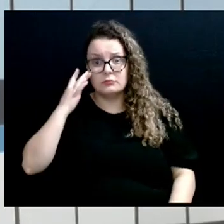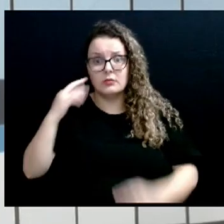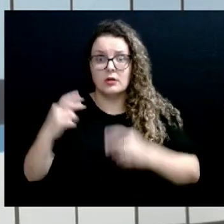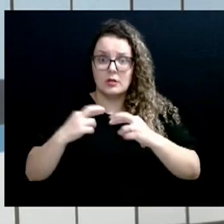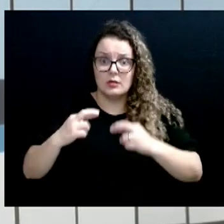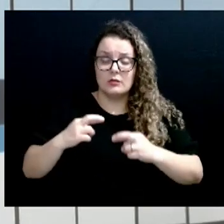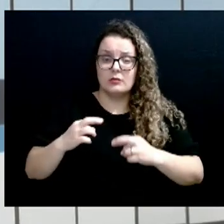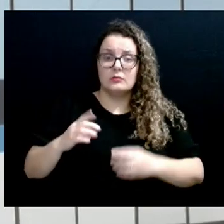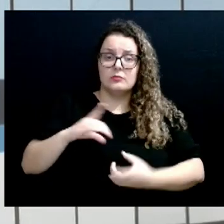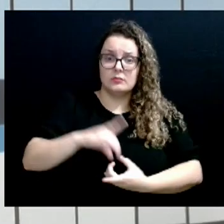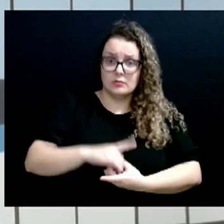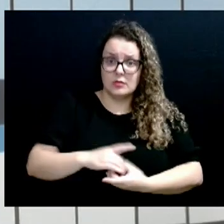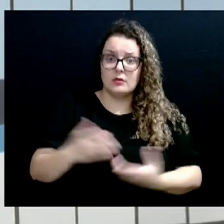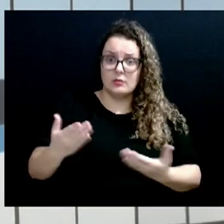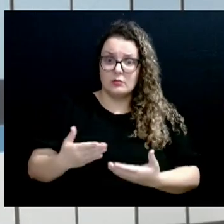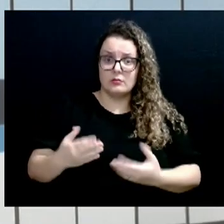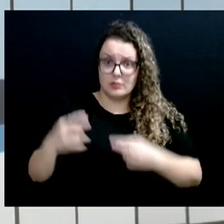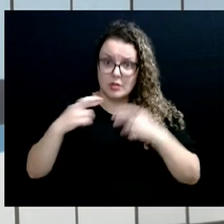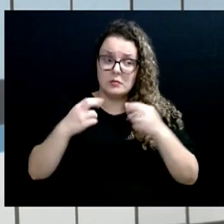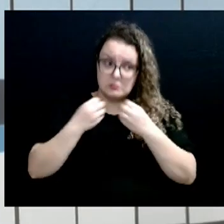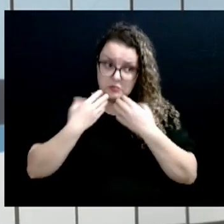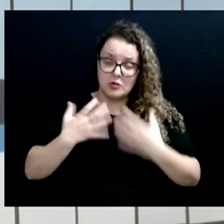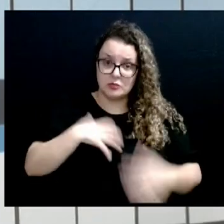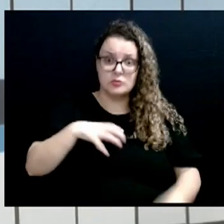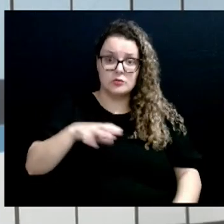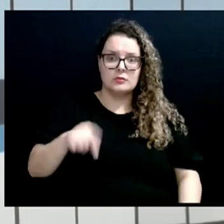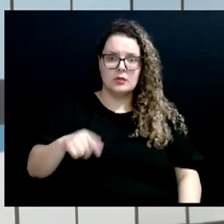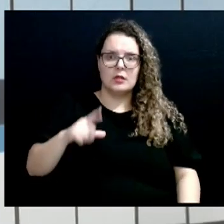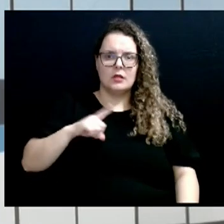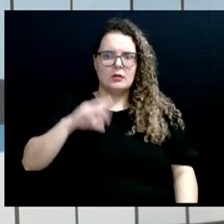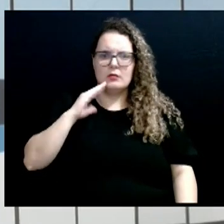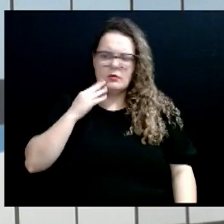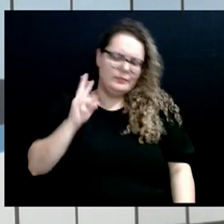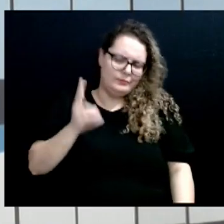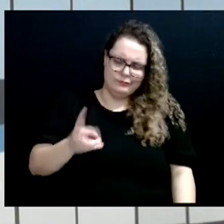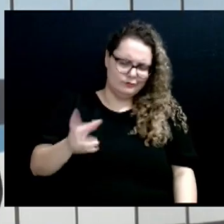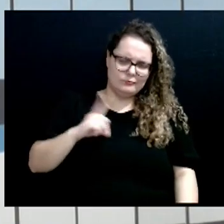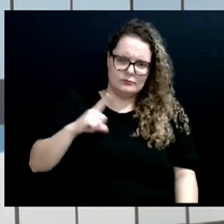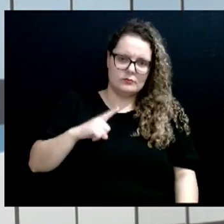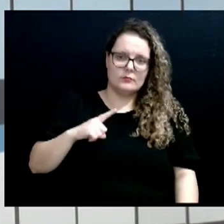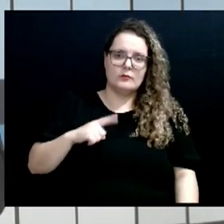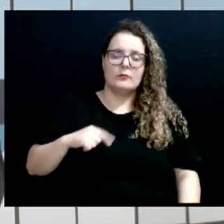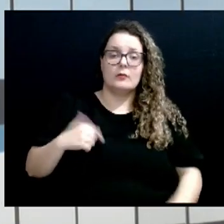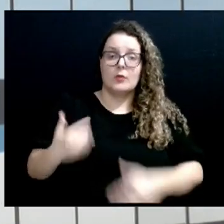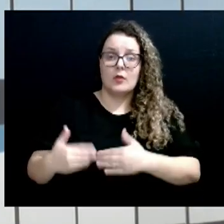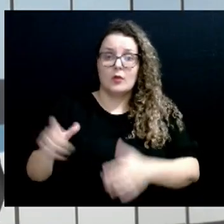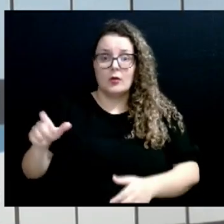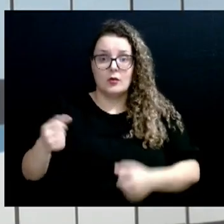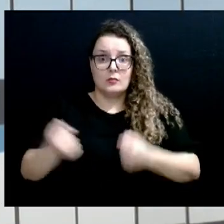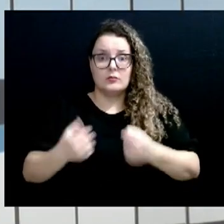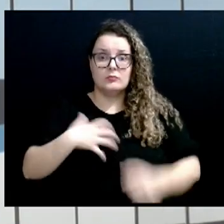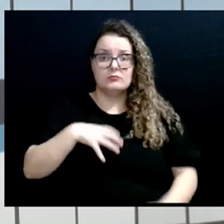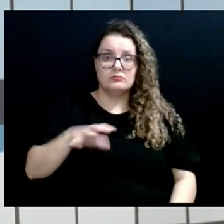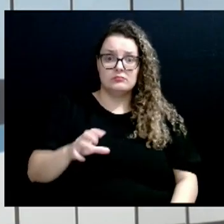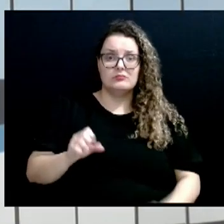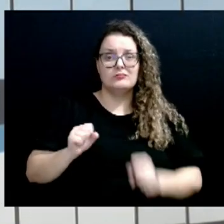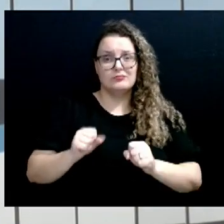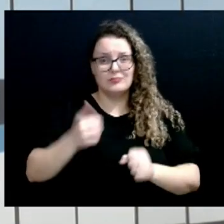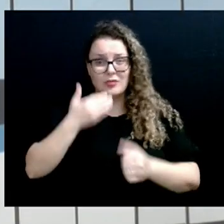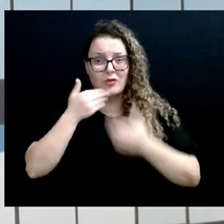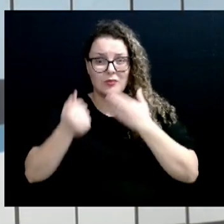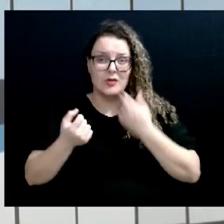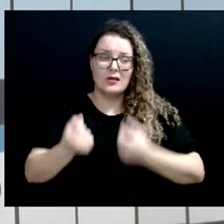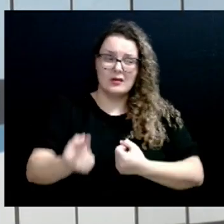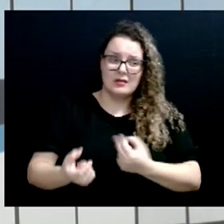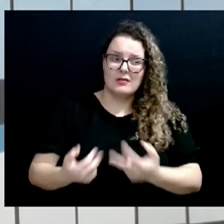uma fiscalização boa, do jeito que está. Tem falhas? Sempre vai ter falhas. O processo de habilitação brasileiro, do jeito que é, eu acho que poderia ser melhorado em alguns pontos.